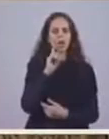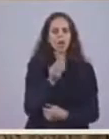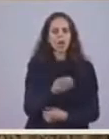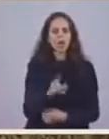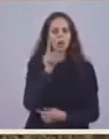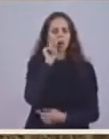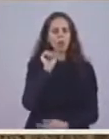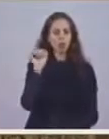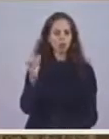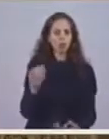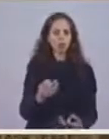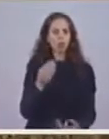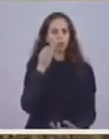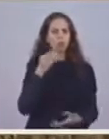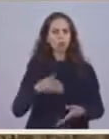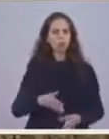pai.